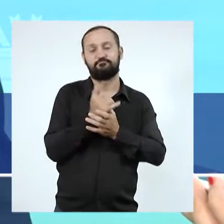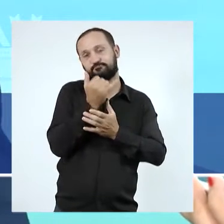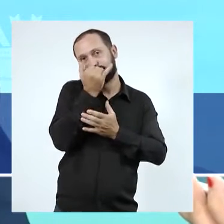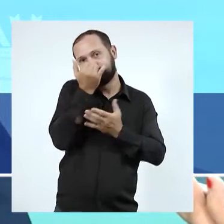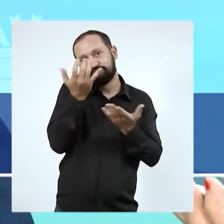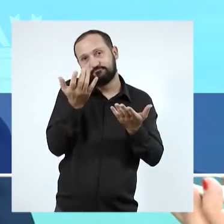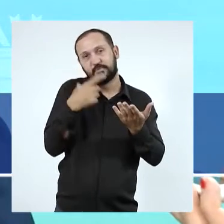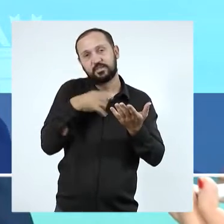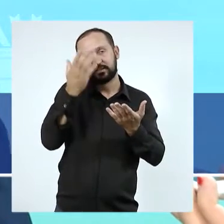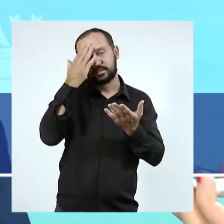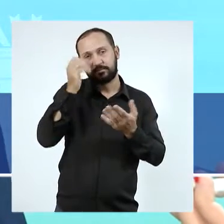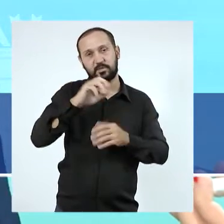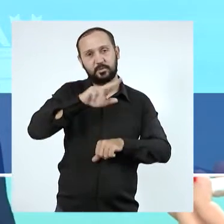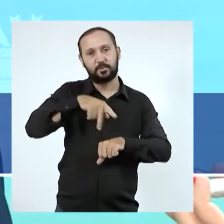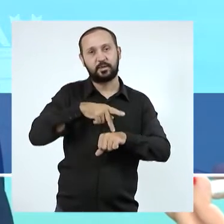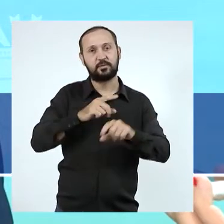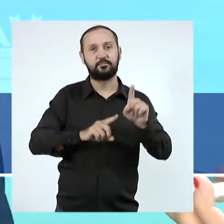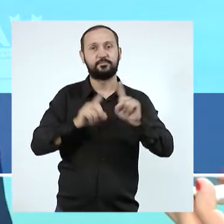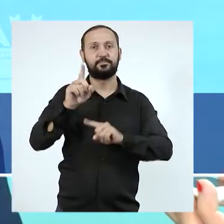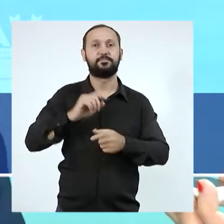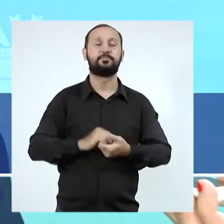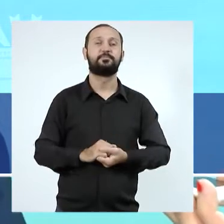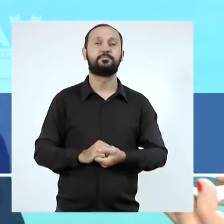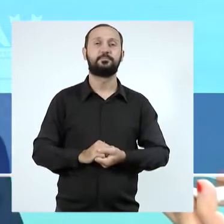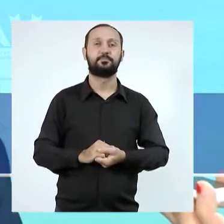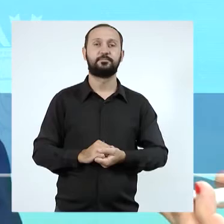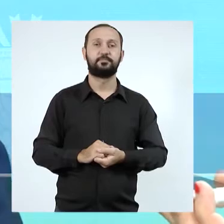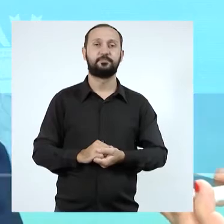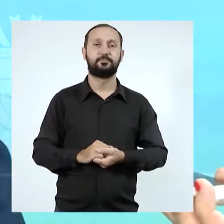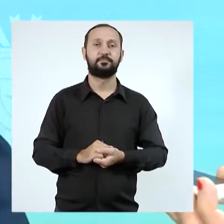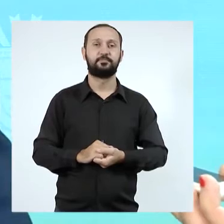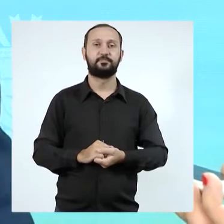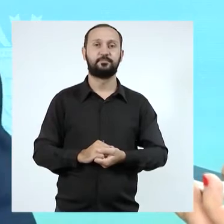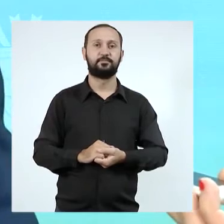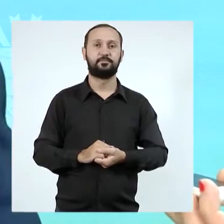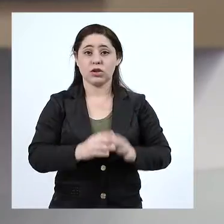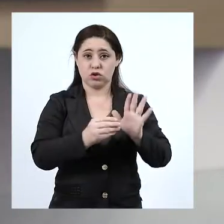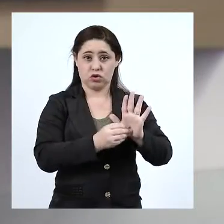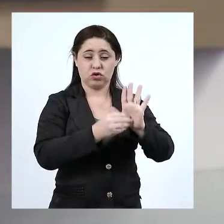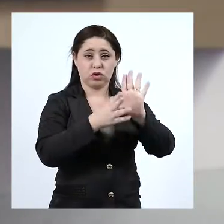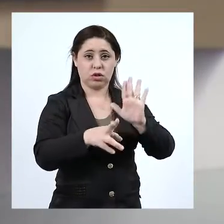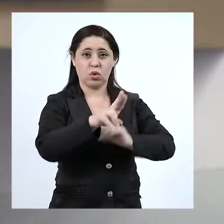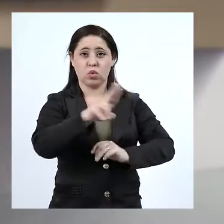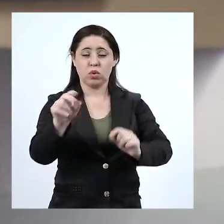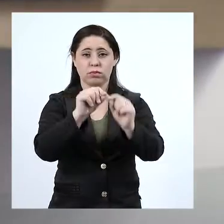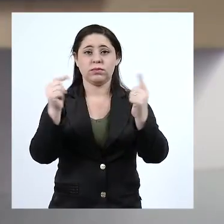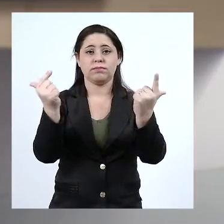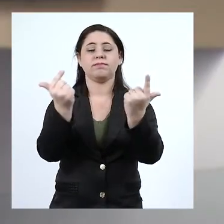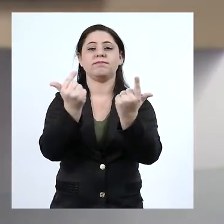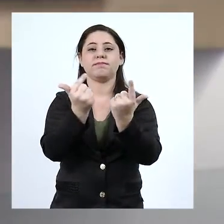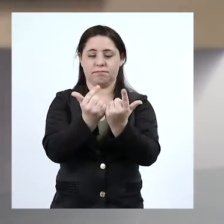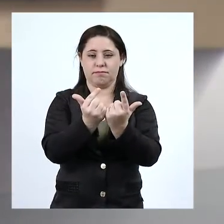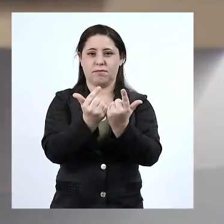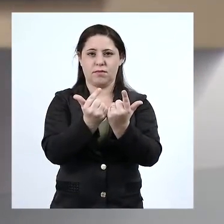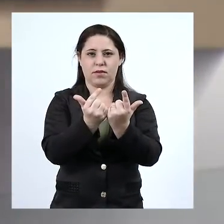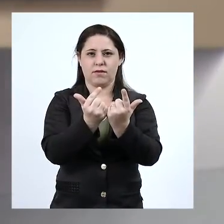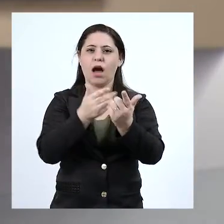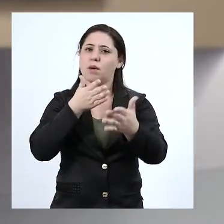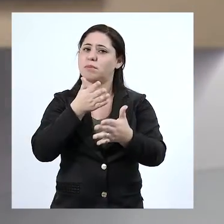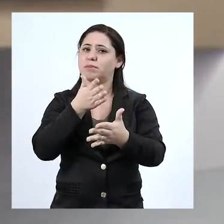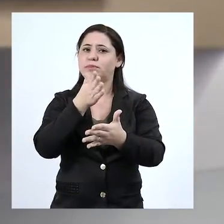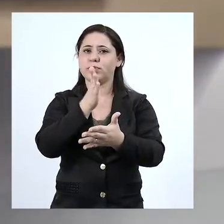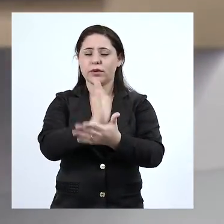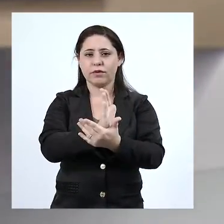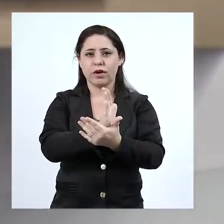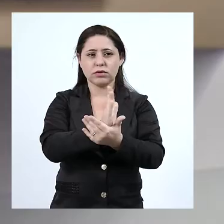tipo de abuso, né? Infelizmente, é algo que tem crescido muito no nosso país. Indicação em nome da Assembleia